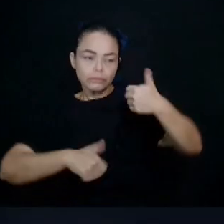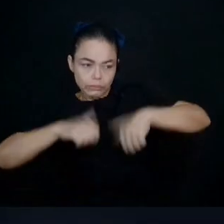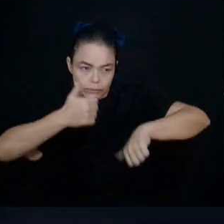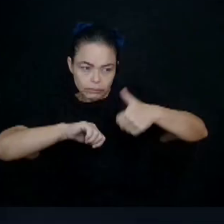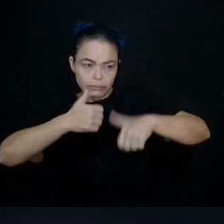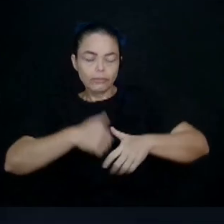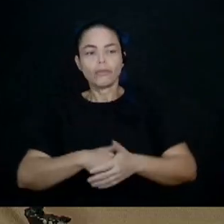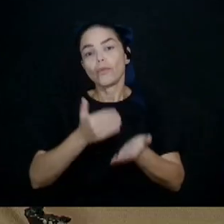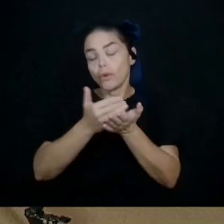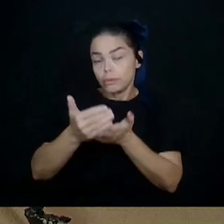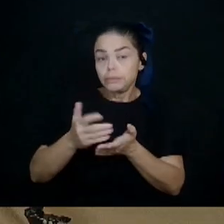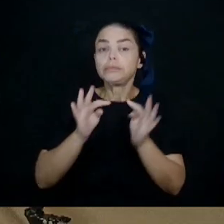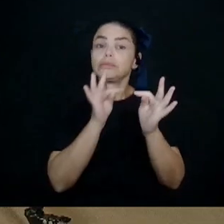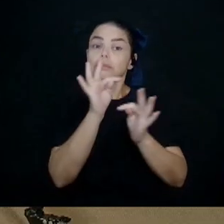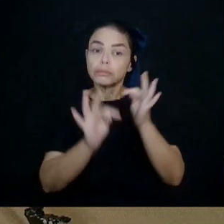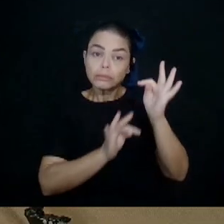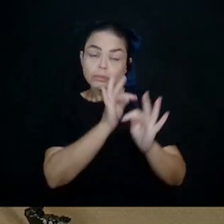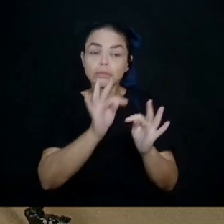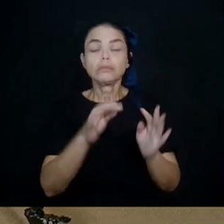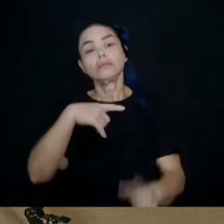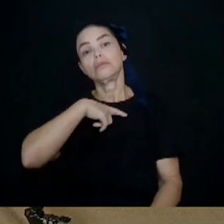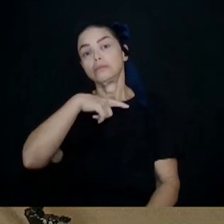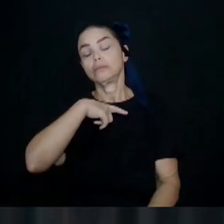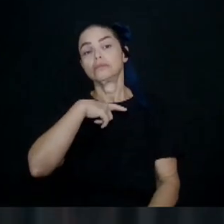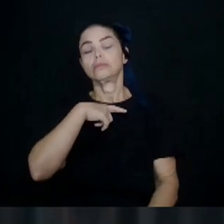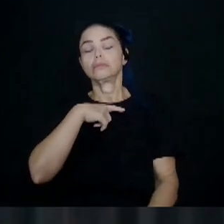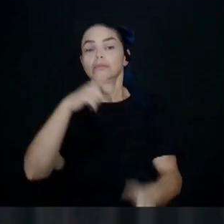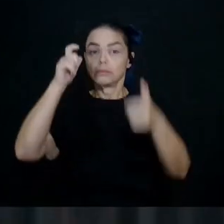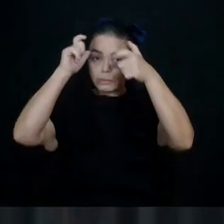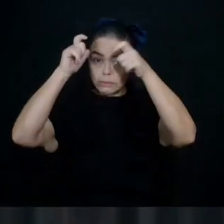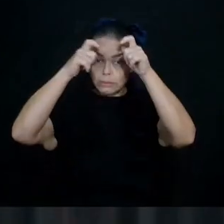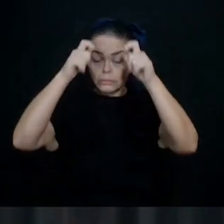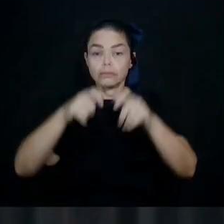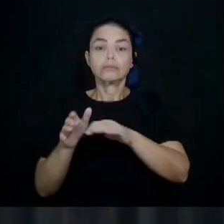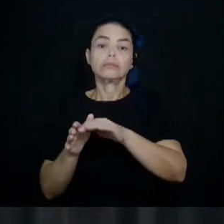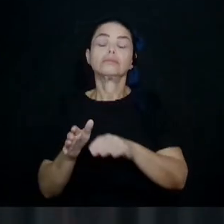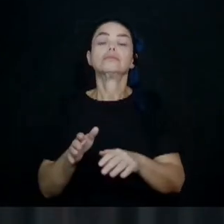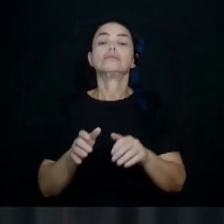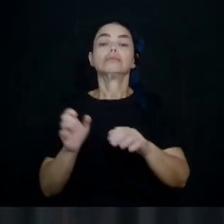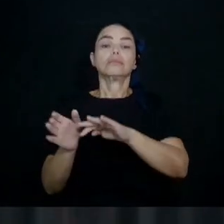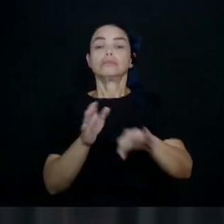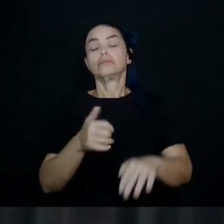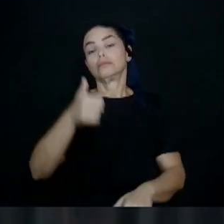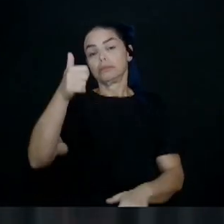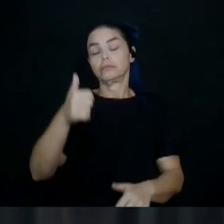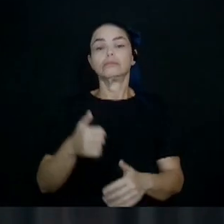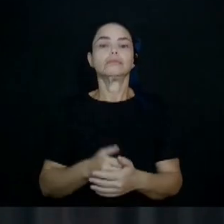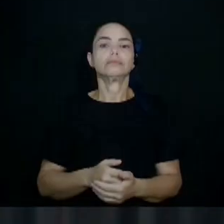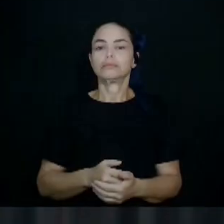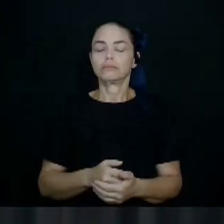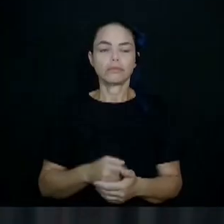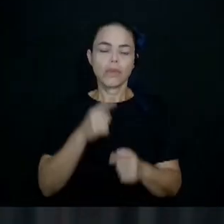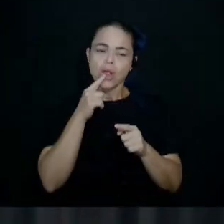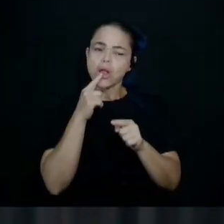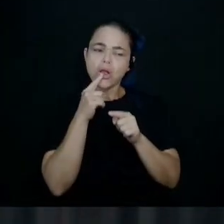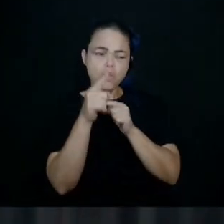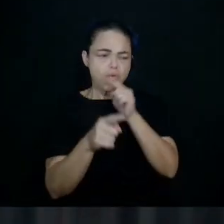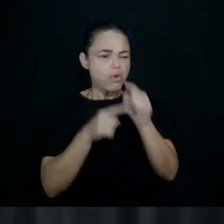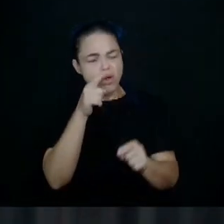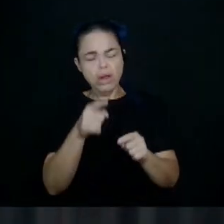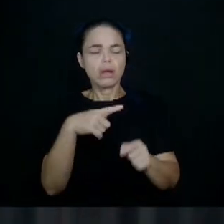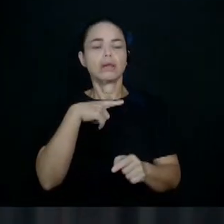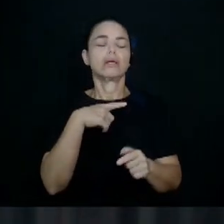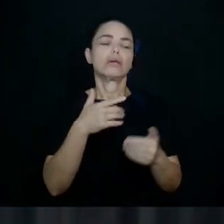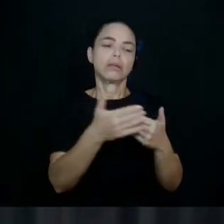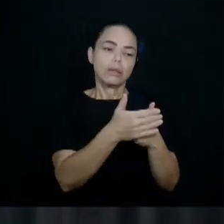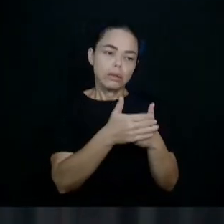um tratamento com uma pessoa que tem esse transtorno? Sim. O primeiro passo é já não criticar, né? A gente tem que acolher essa pessoa.